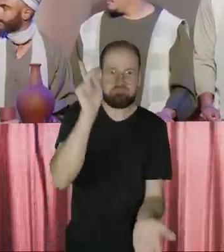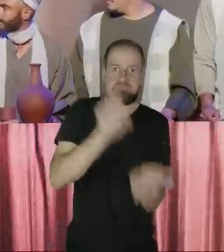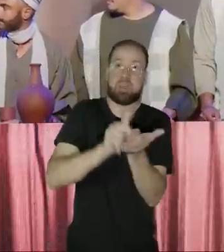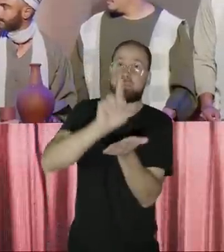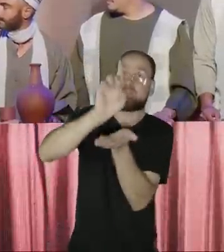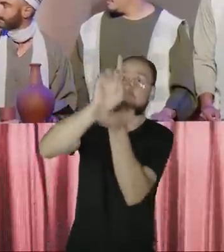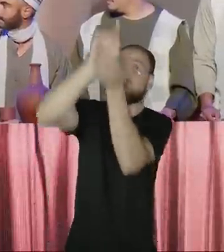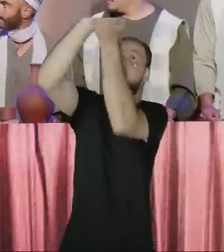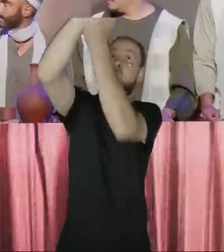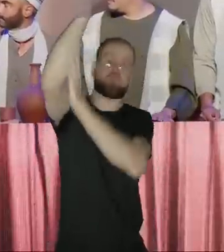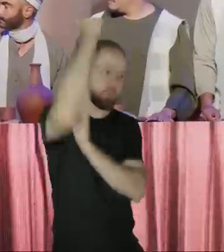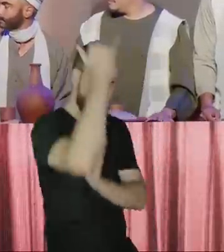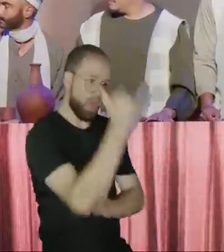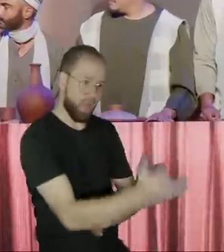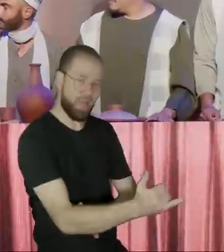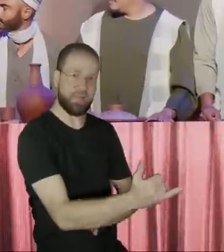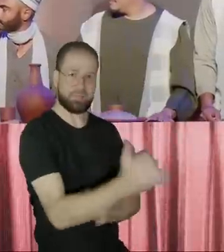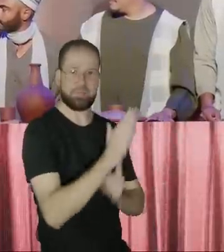nos céus.